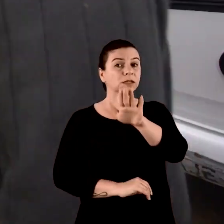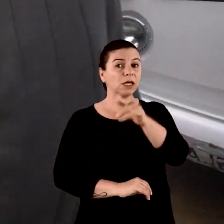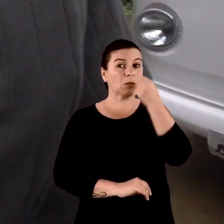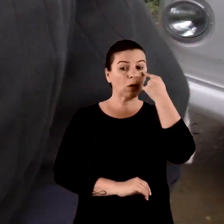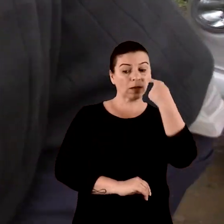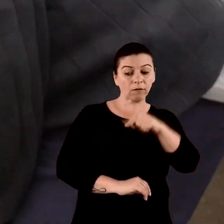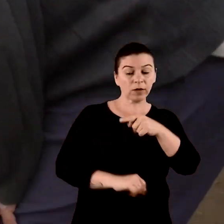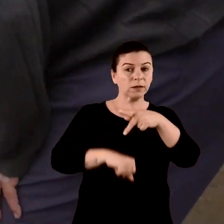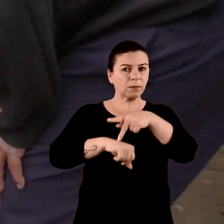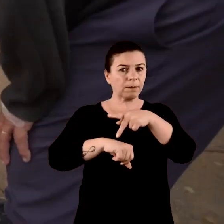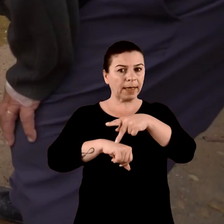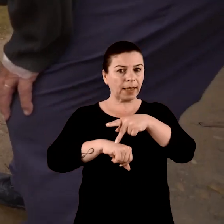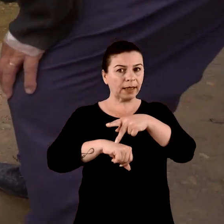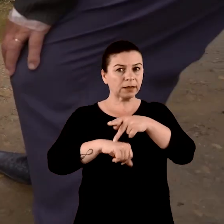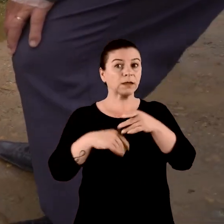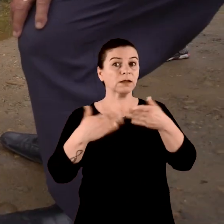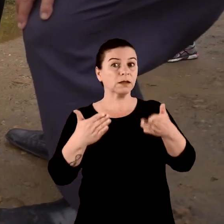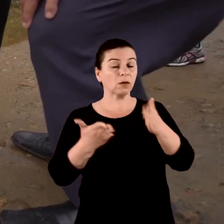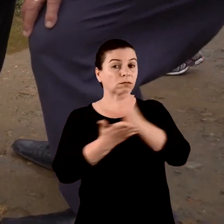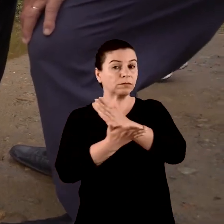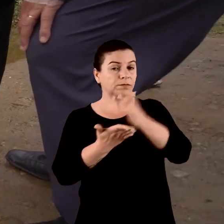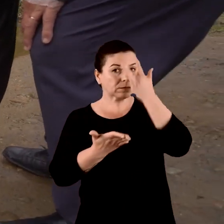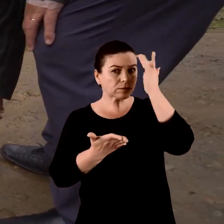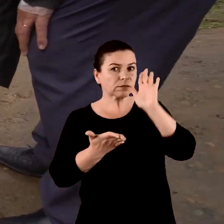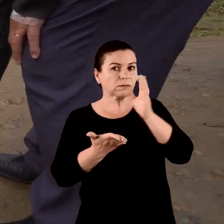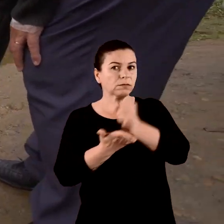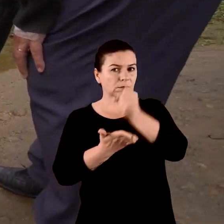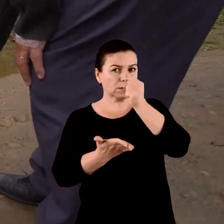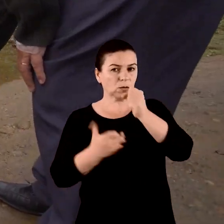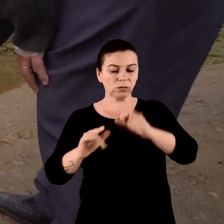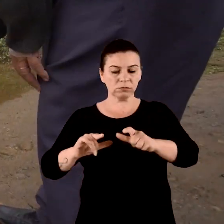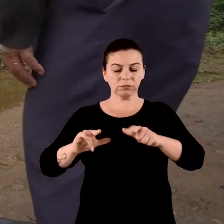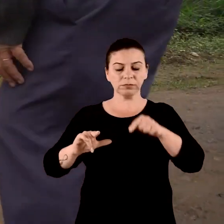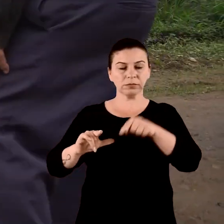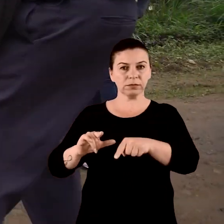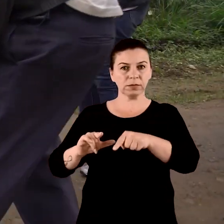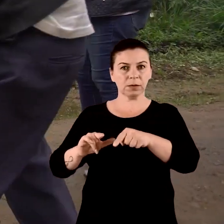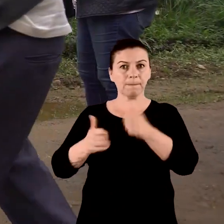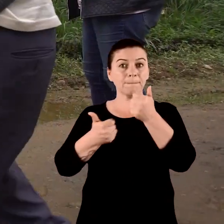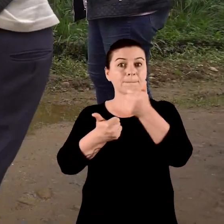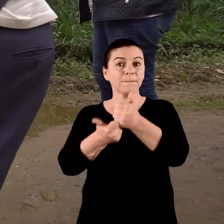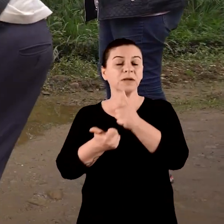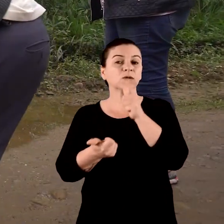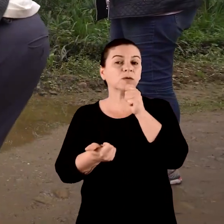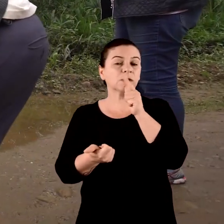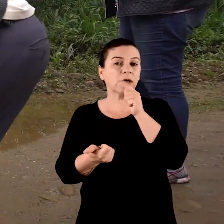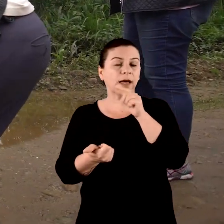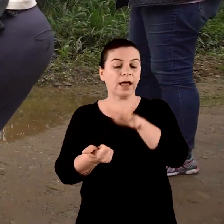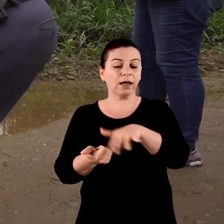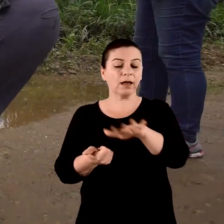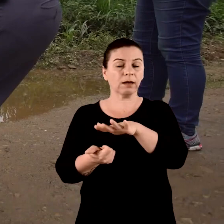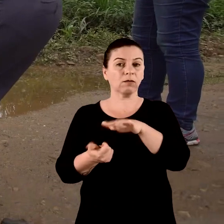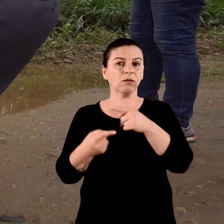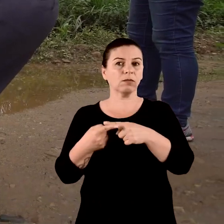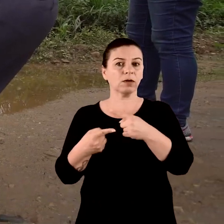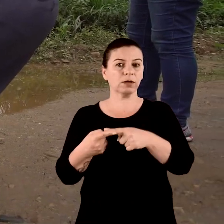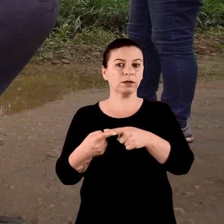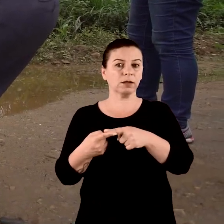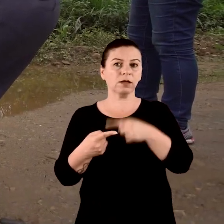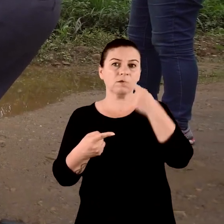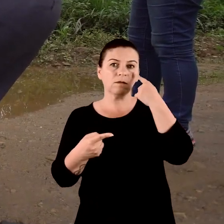essa aqui, ó. Tá vendo essa pedra aqui? Tô ó? vendo. Alguém já marcou aqui, então a gente põe aqui perto da água, ó,